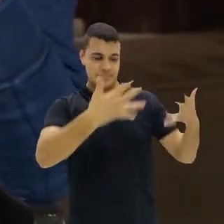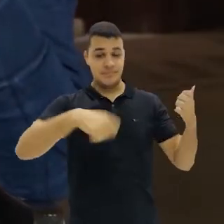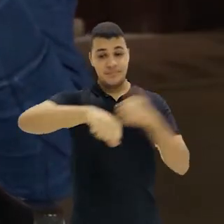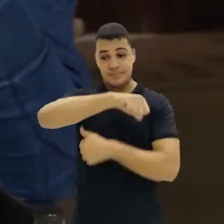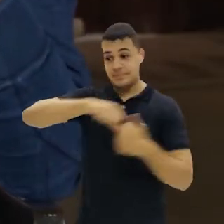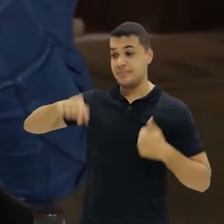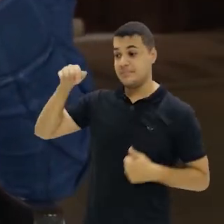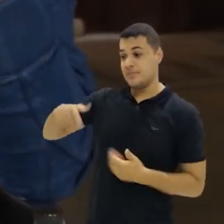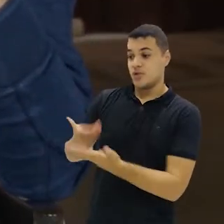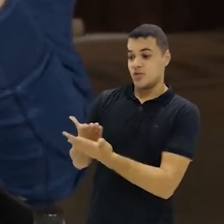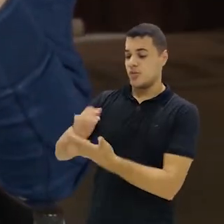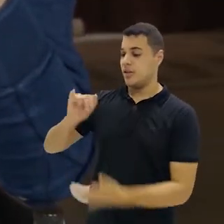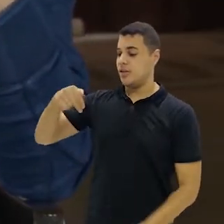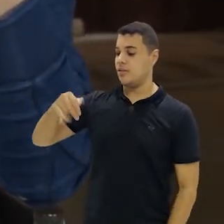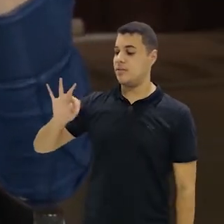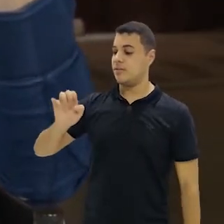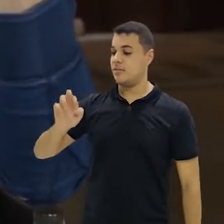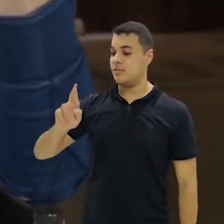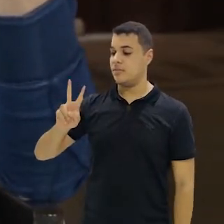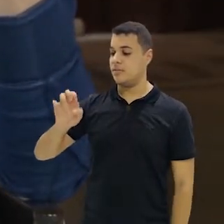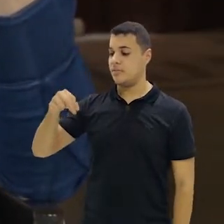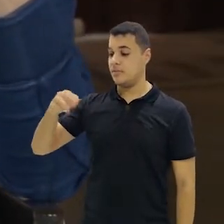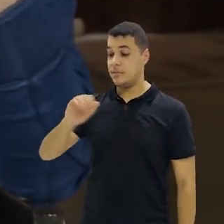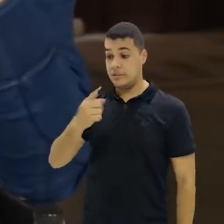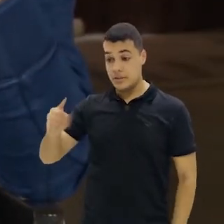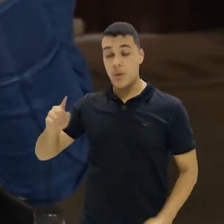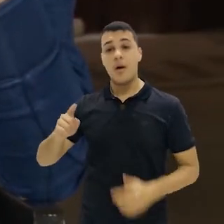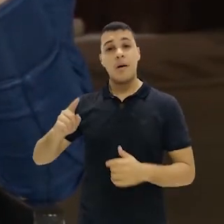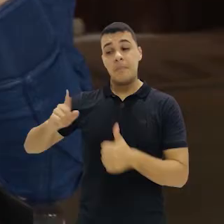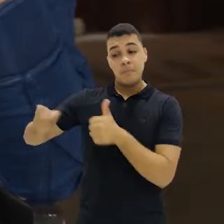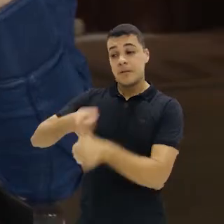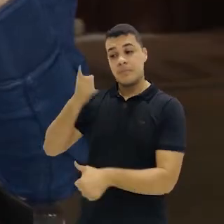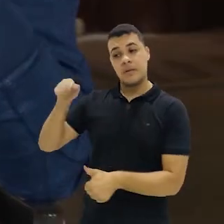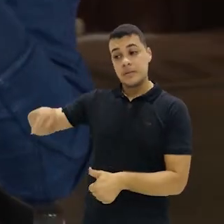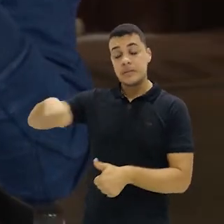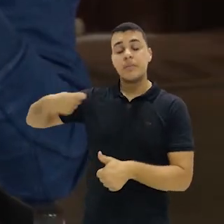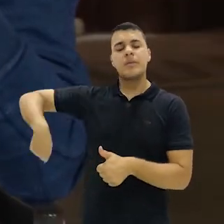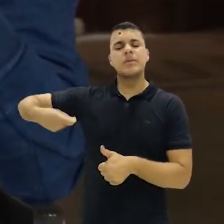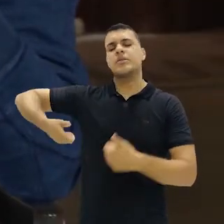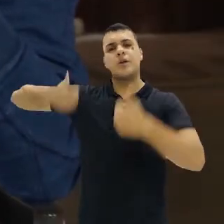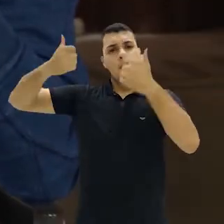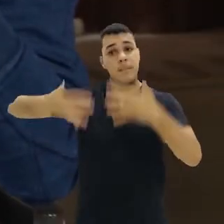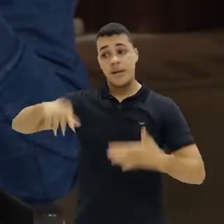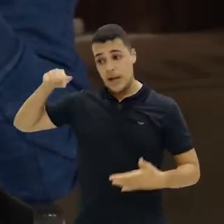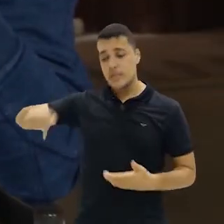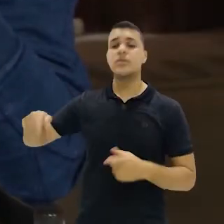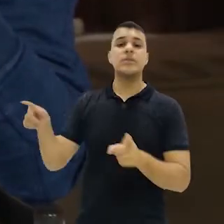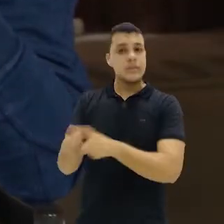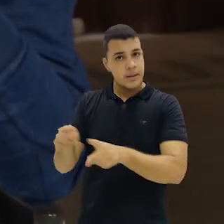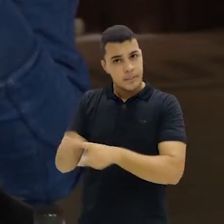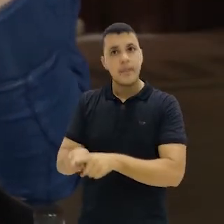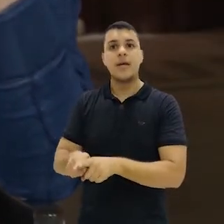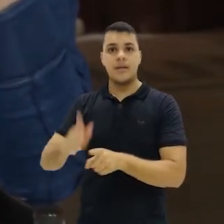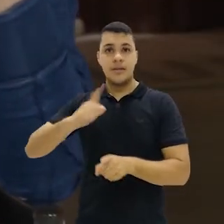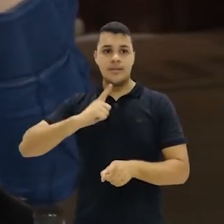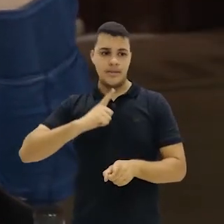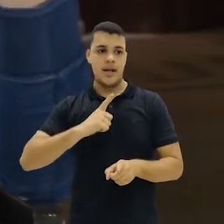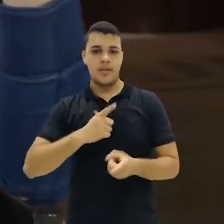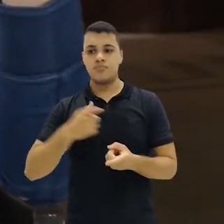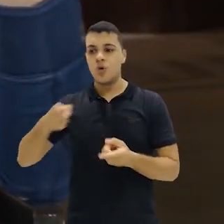assinalar é que esses estudos também são denominados ensaios clínicos controlados ou ensaios clínicos randomizados.